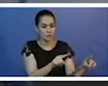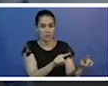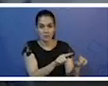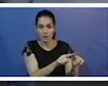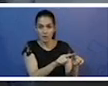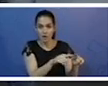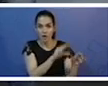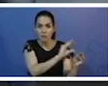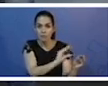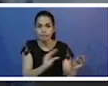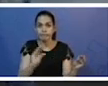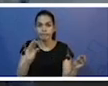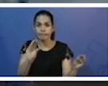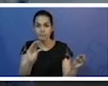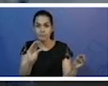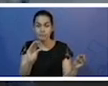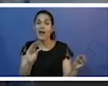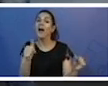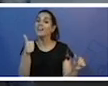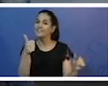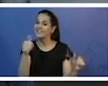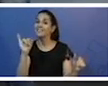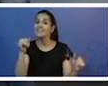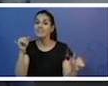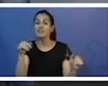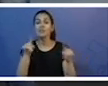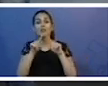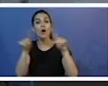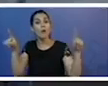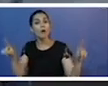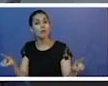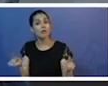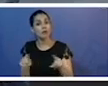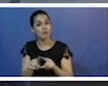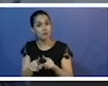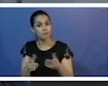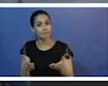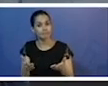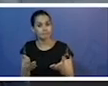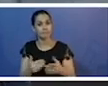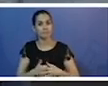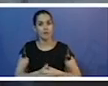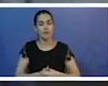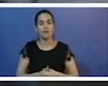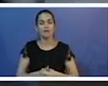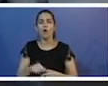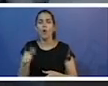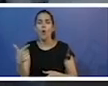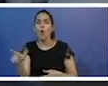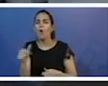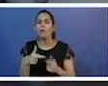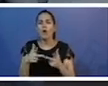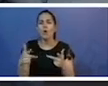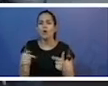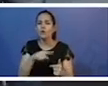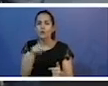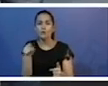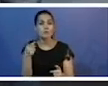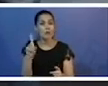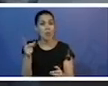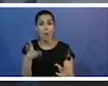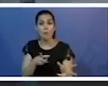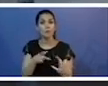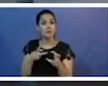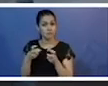ponta, nós formamos um retângulo. Outra coisa que talvez vocês não tenham